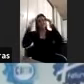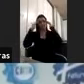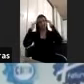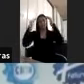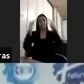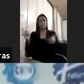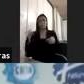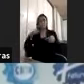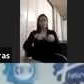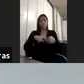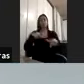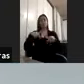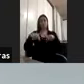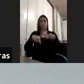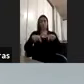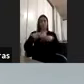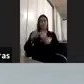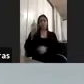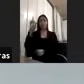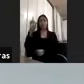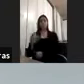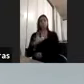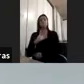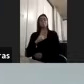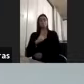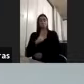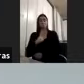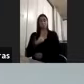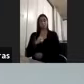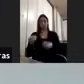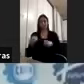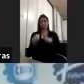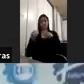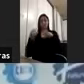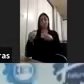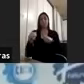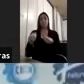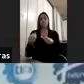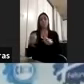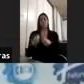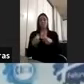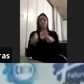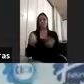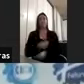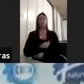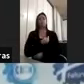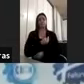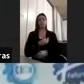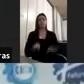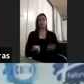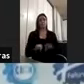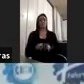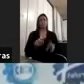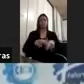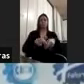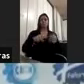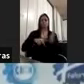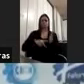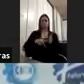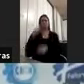esses trabalhadores, para devolver a dignidade para eles. E, como você muito bem falou, esse sindicato é conhecido no Brasil e